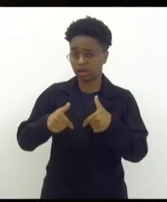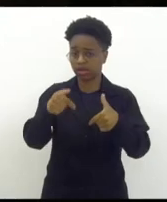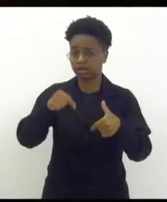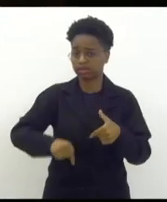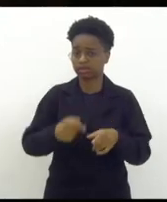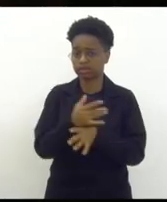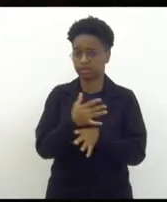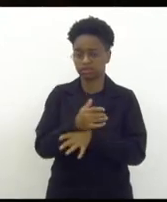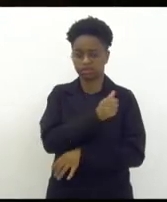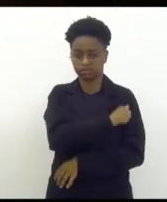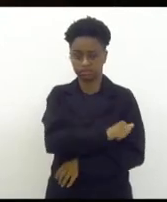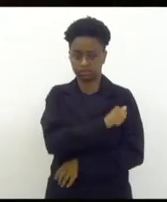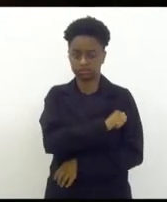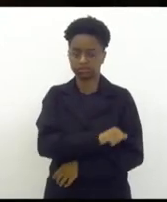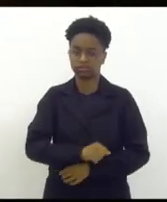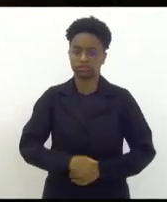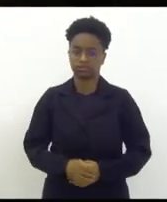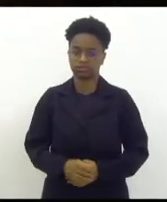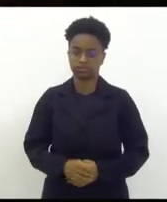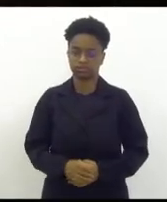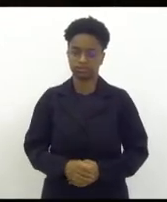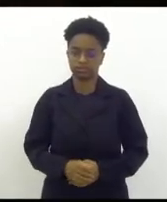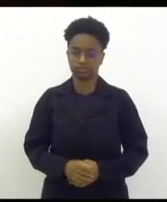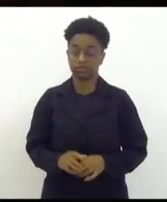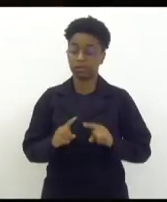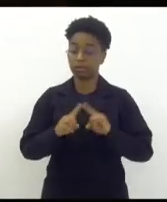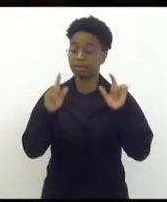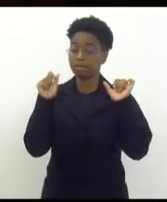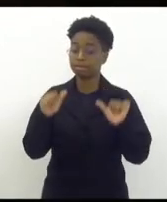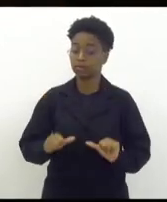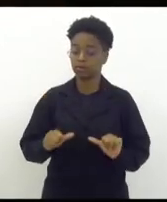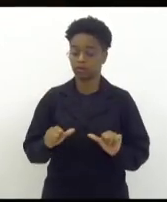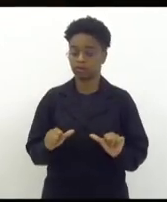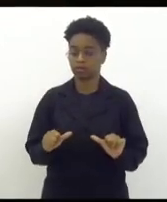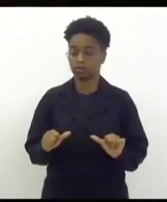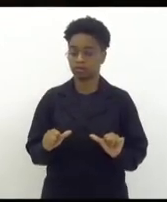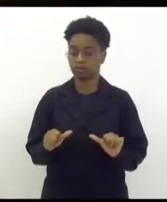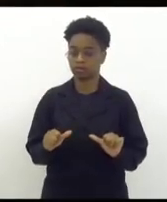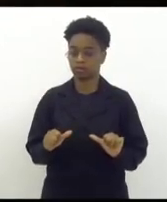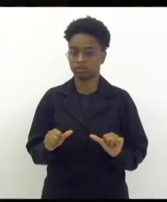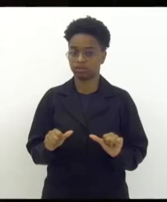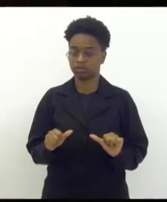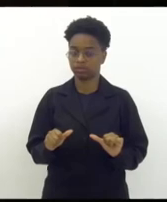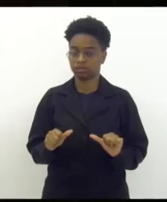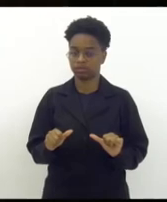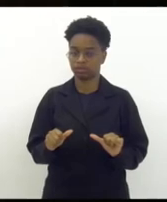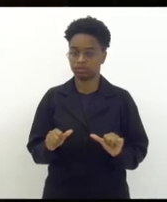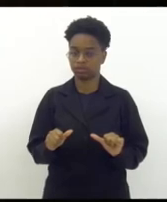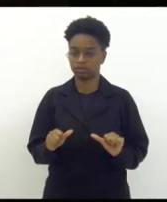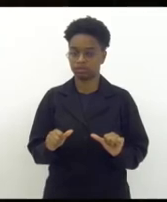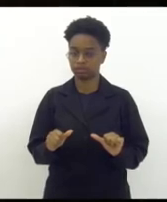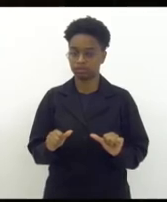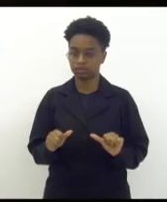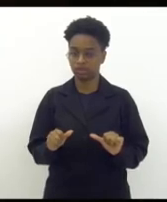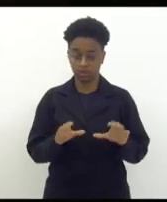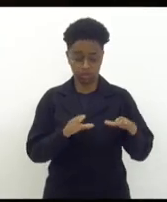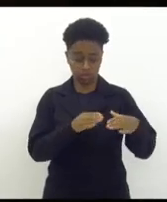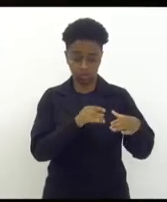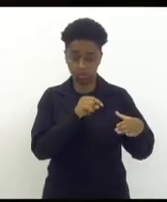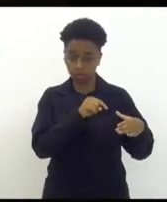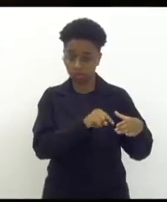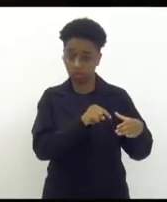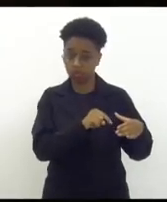Rio de Janeiro e aí o pior de tudo é fazer com que tudo que esse pequeno grupo